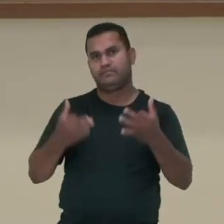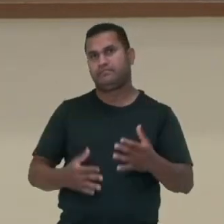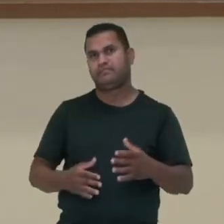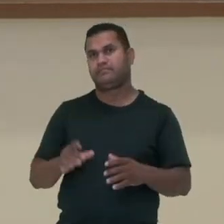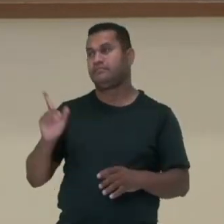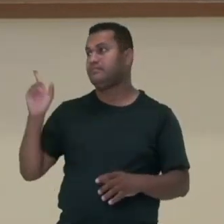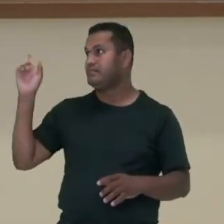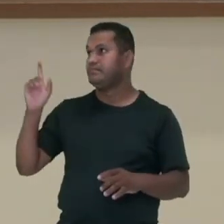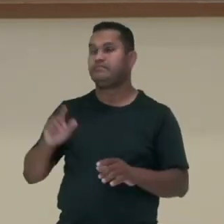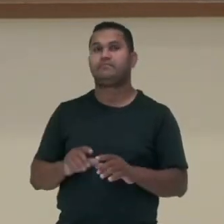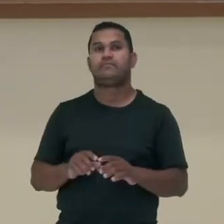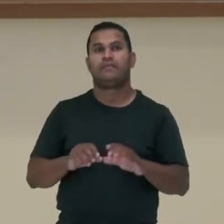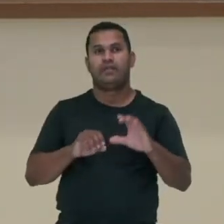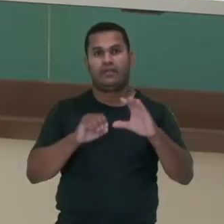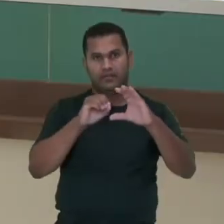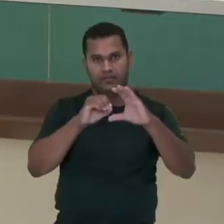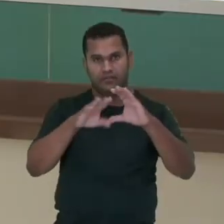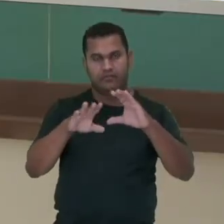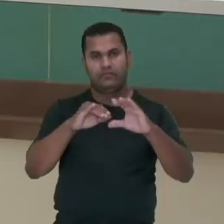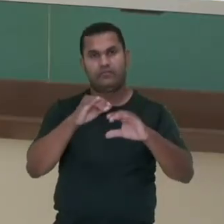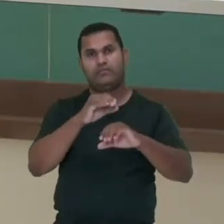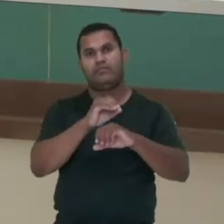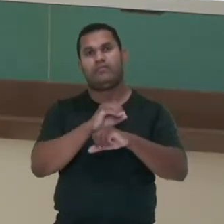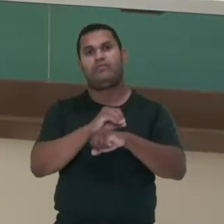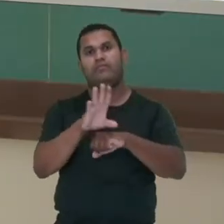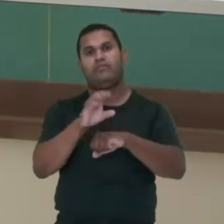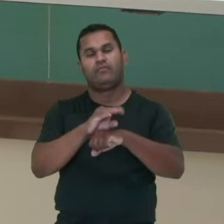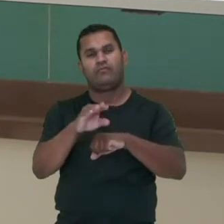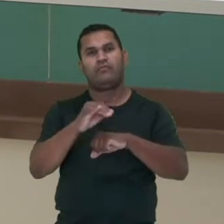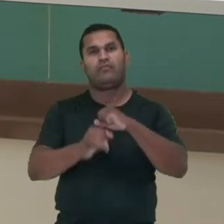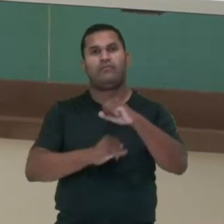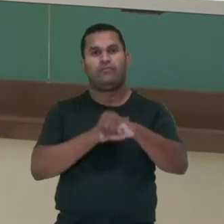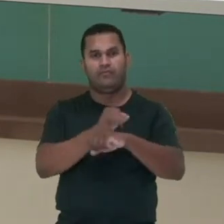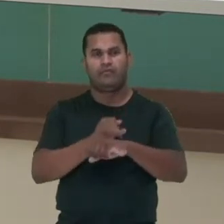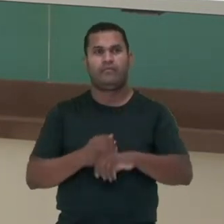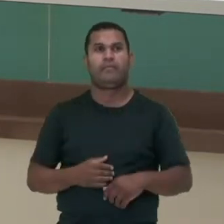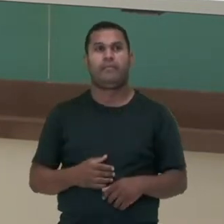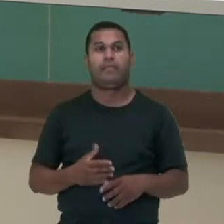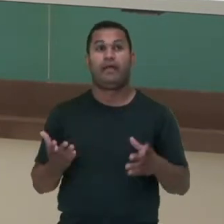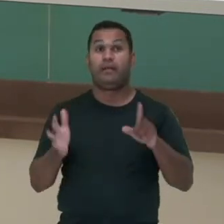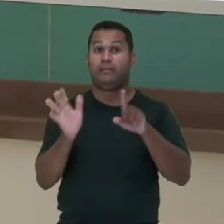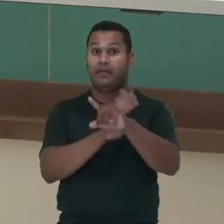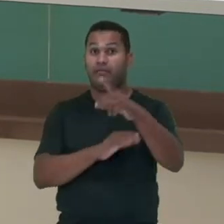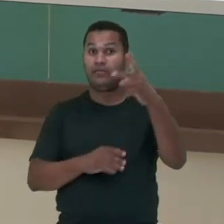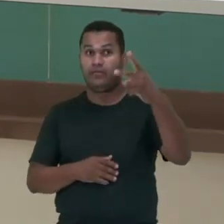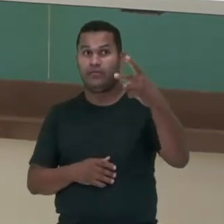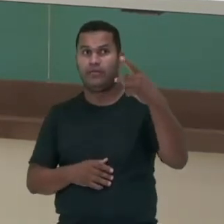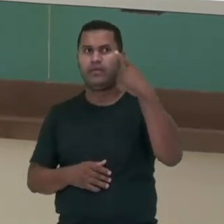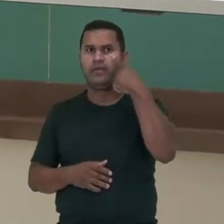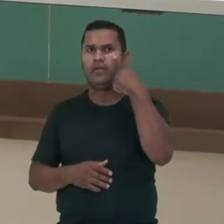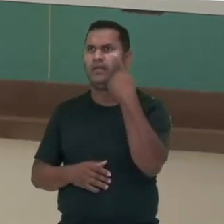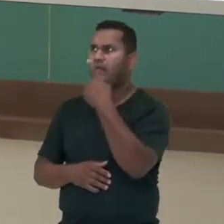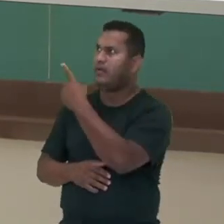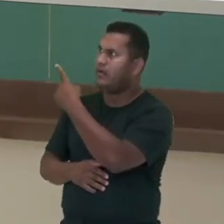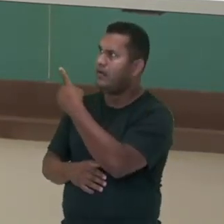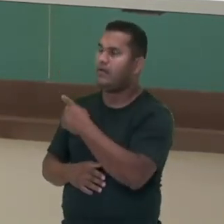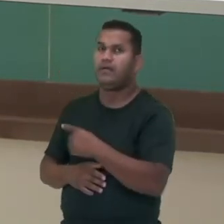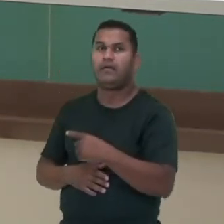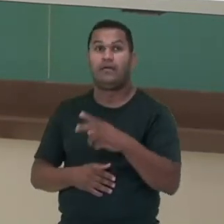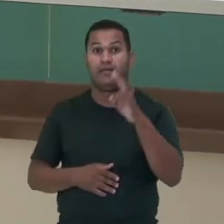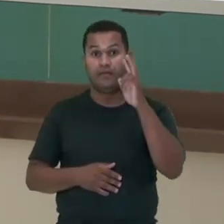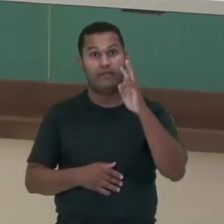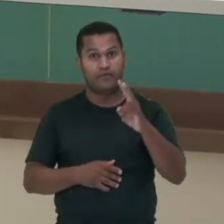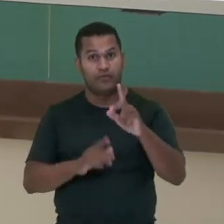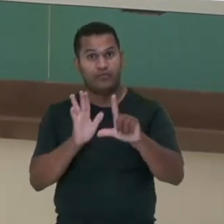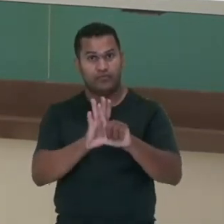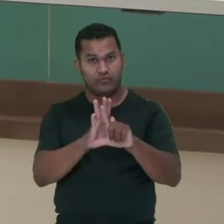com base na reportagem. Analise a manchete dessa reportagem e seu texto introdutório e defina os termos gene